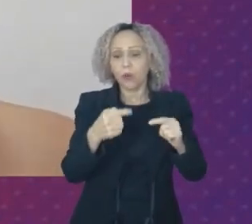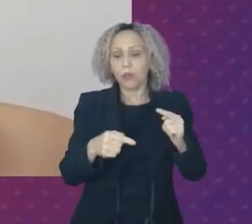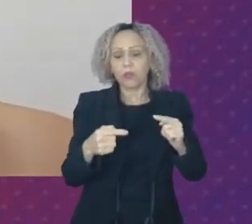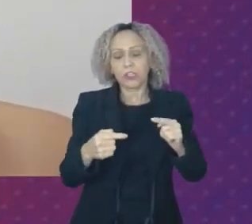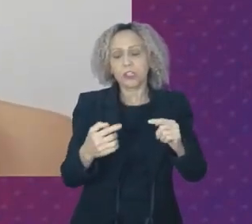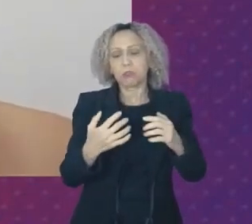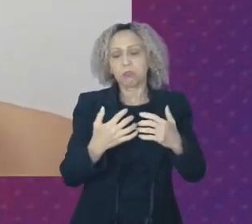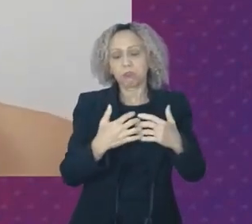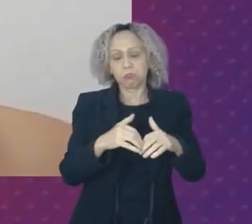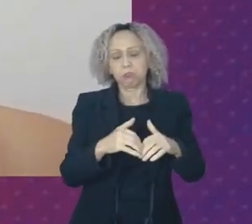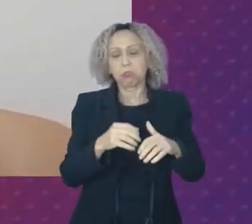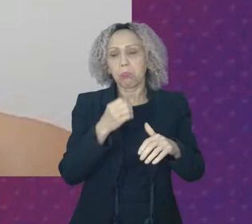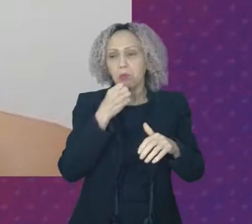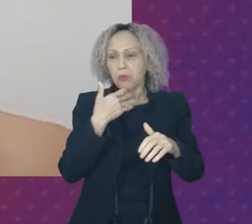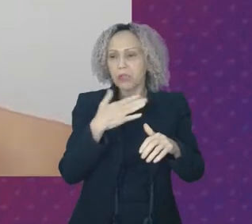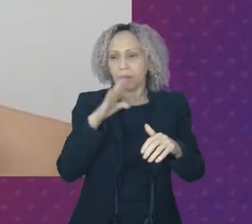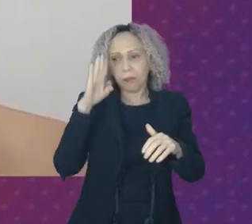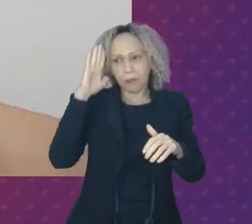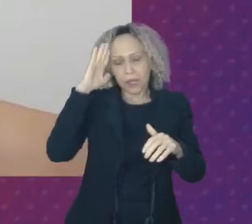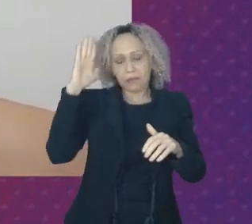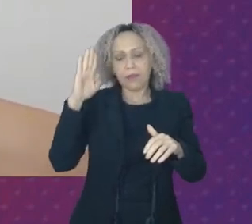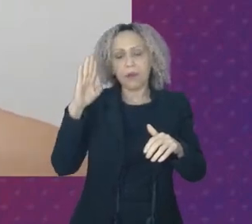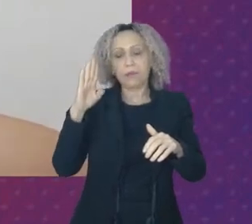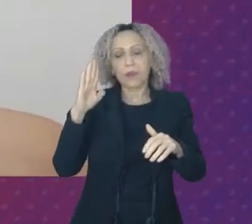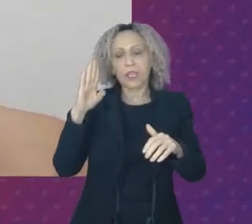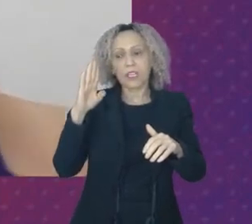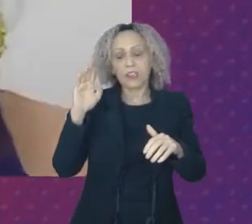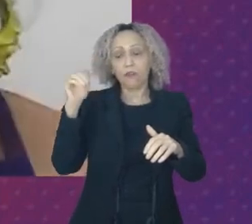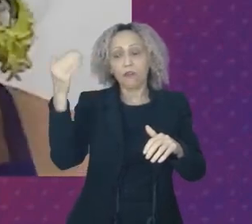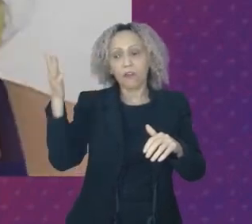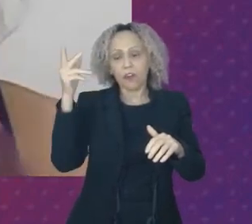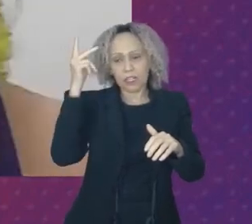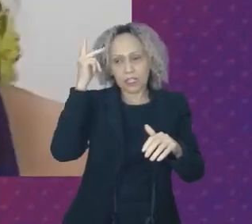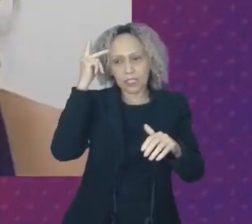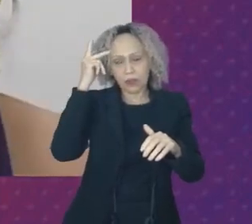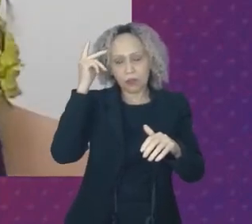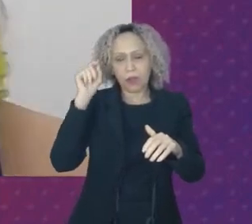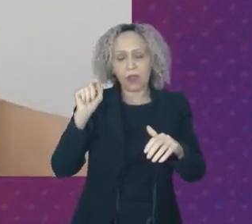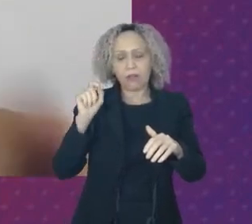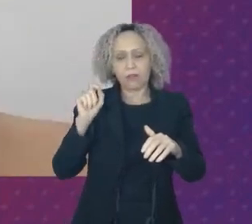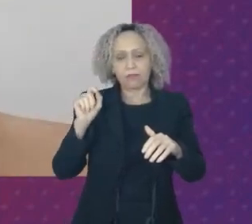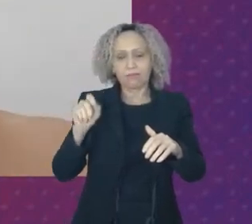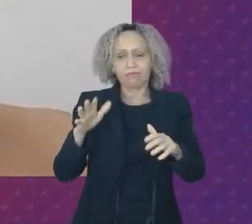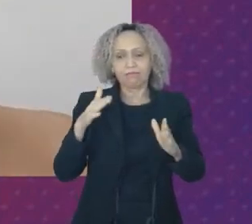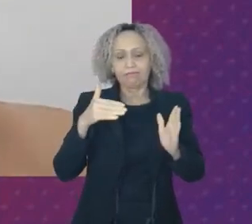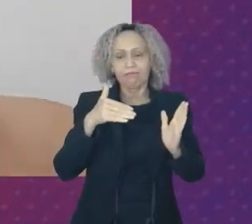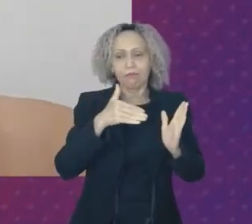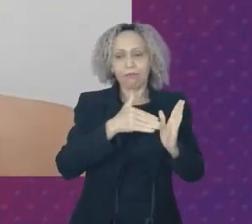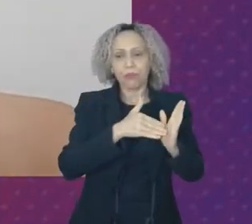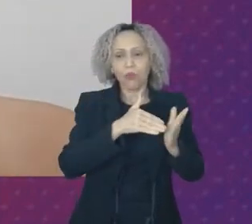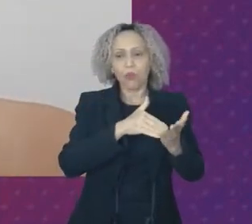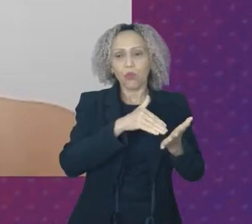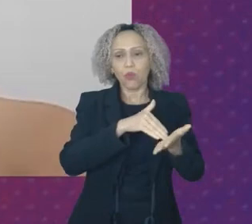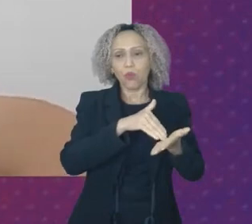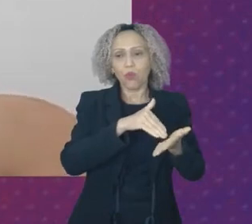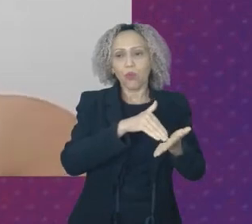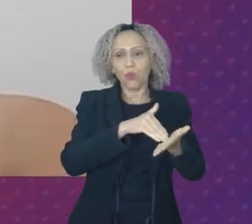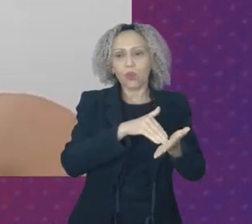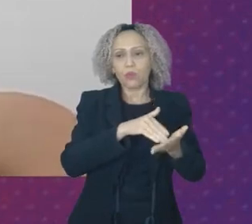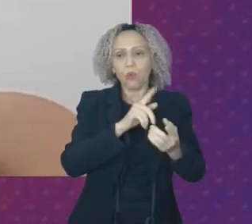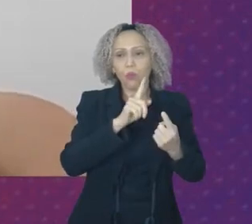bem, principalmente para fora da bolha paulistana. E aí, por último, a gente tem o